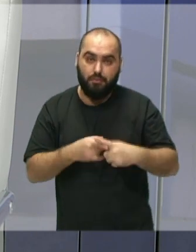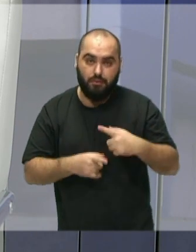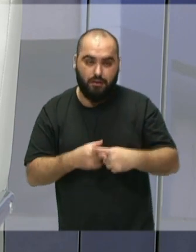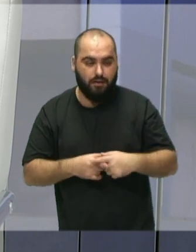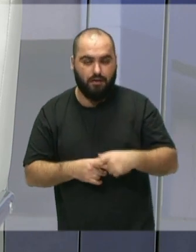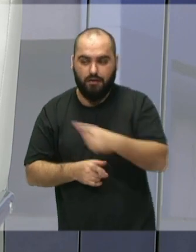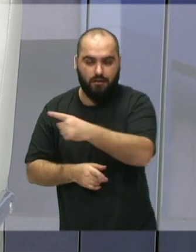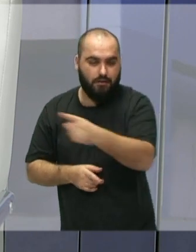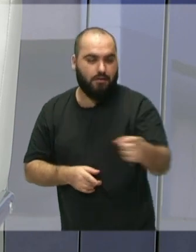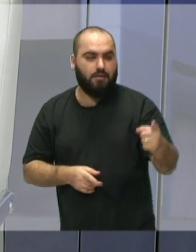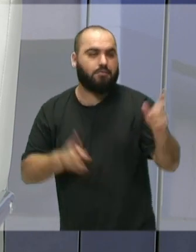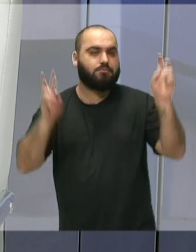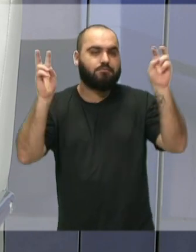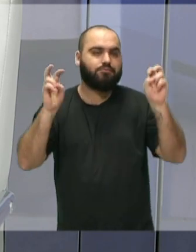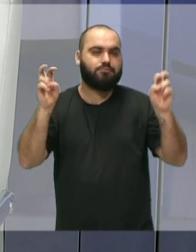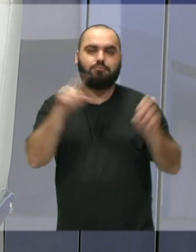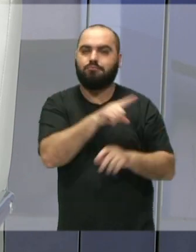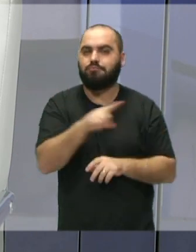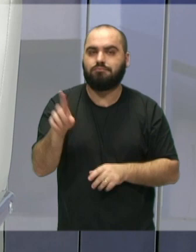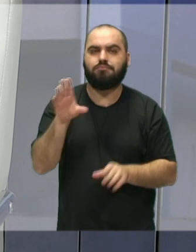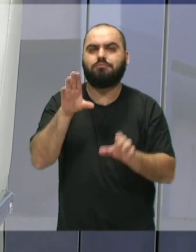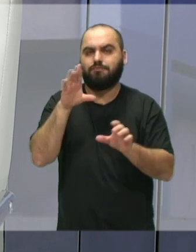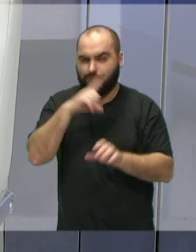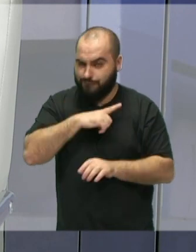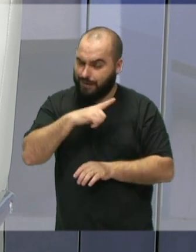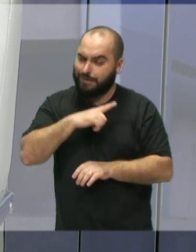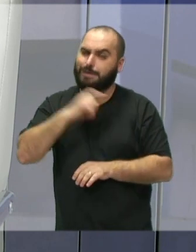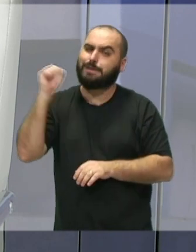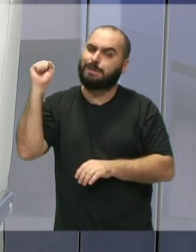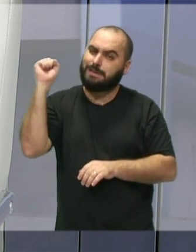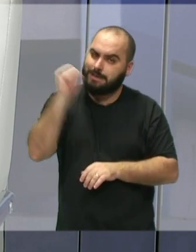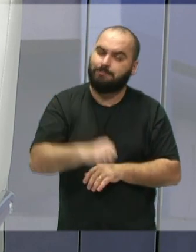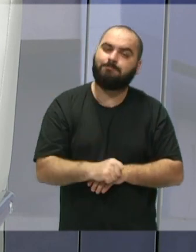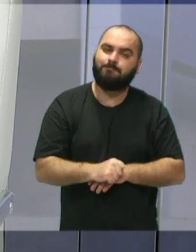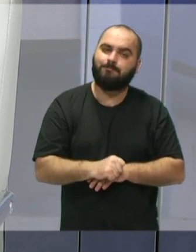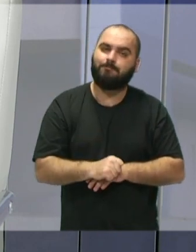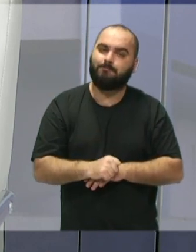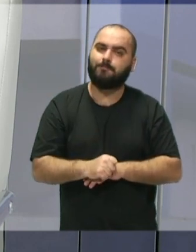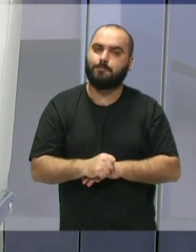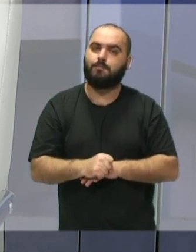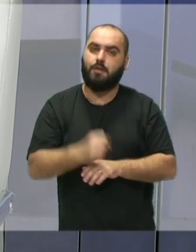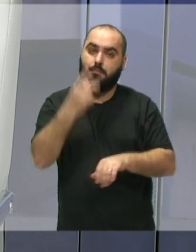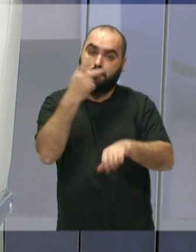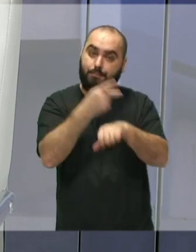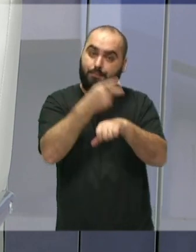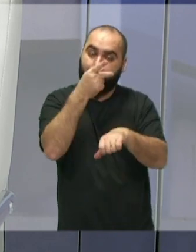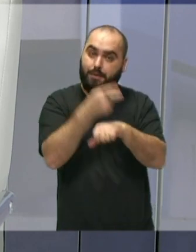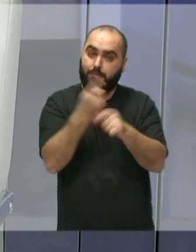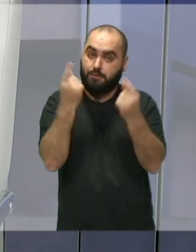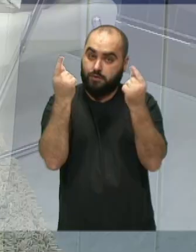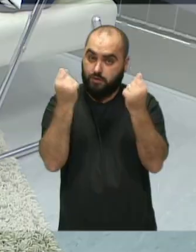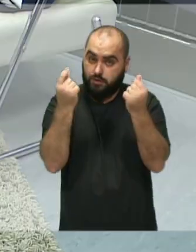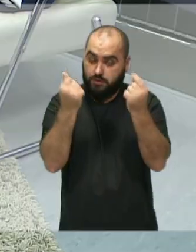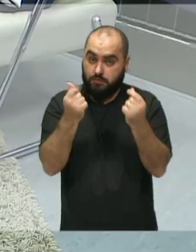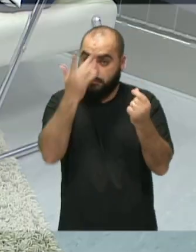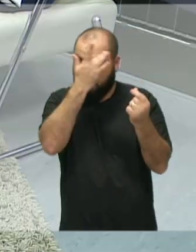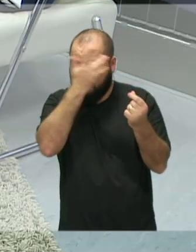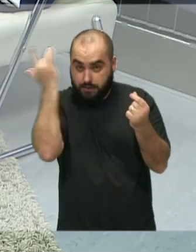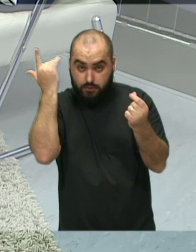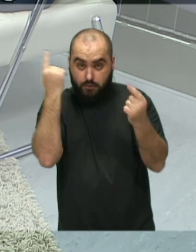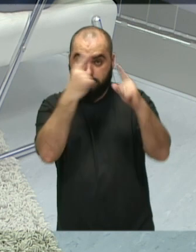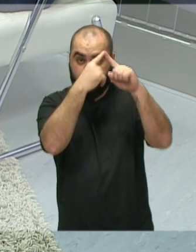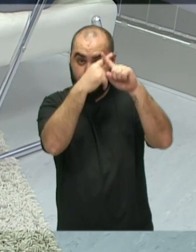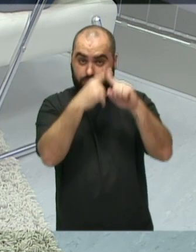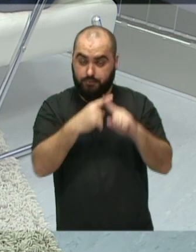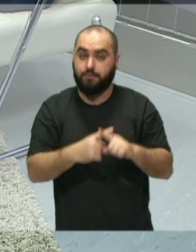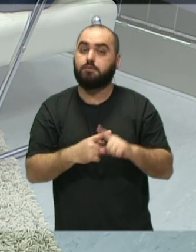discutem em sala sobre isso. Porque vai haver, sim, uma premiação em dinheiro para as pessoas que estão